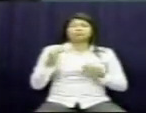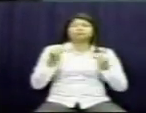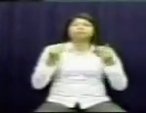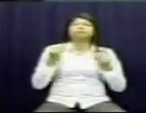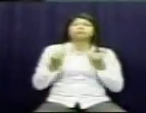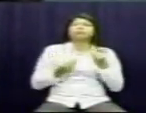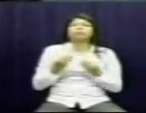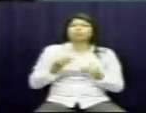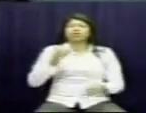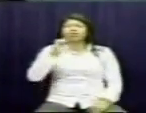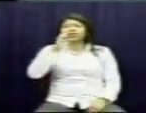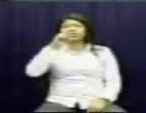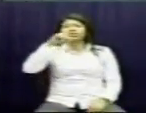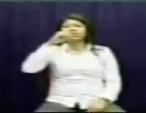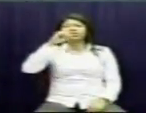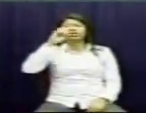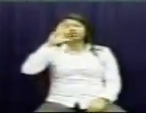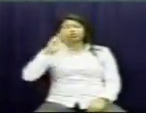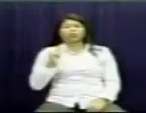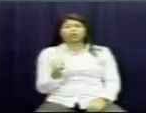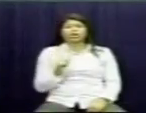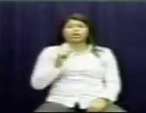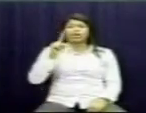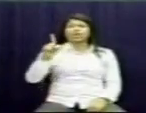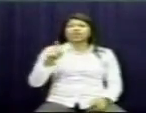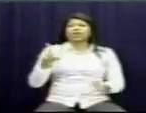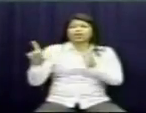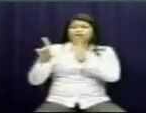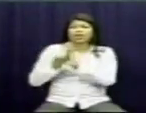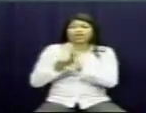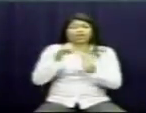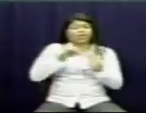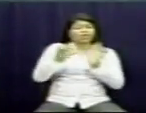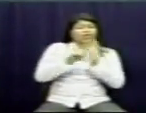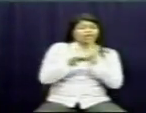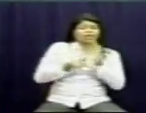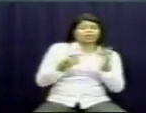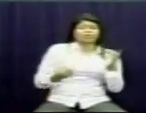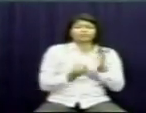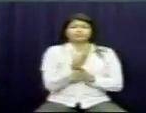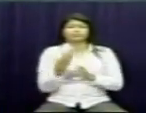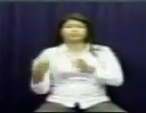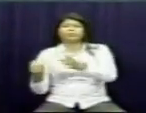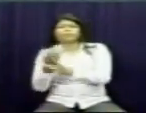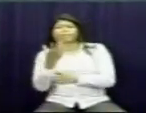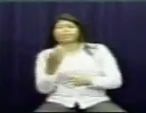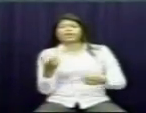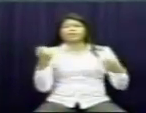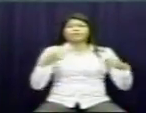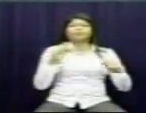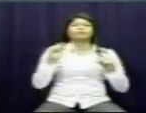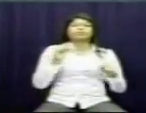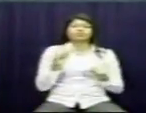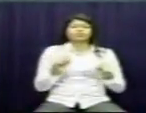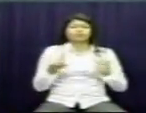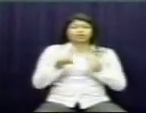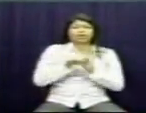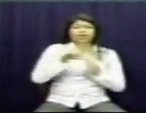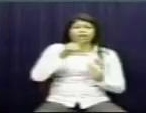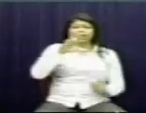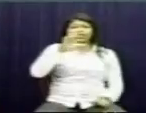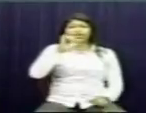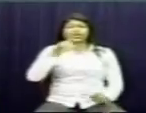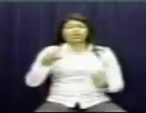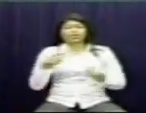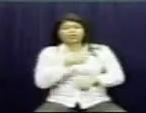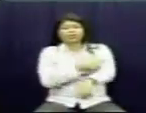Graziotin propõem alteração na Lei de Diretrizes e Bases da Educação. E a Lei de Diretrizes e Bases da